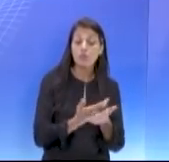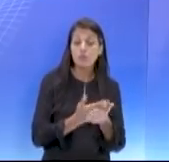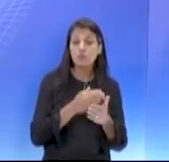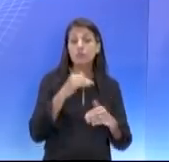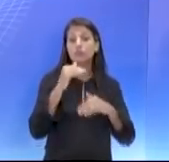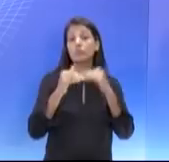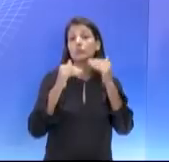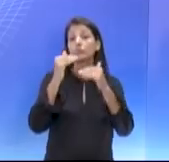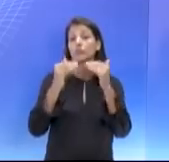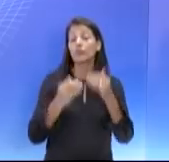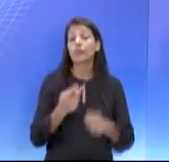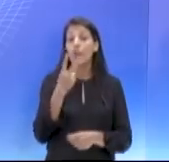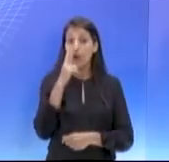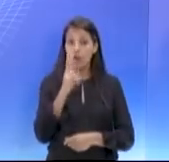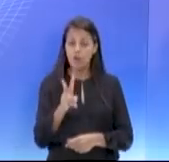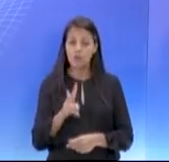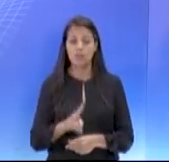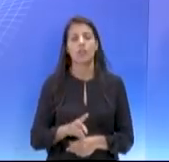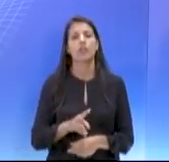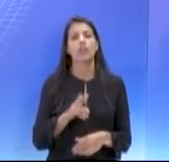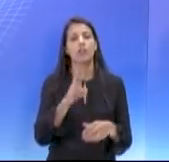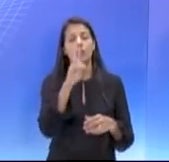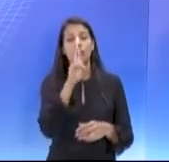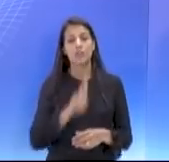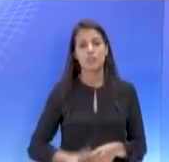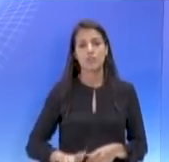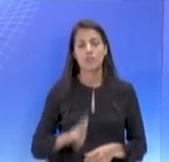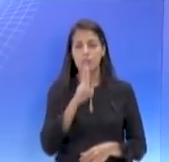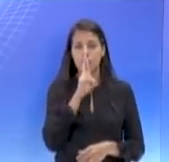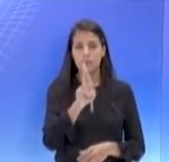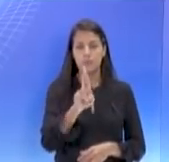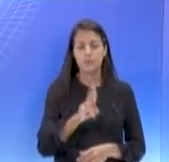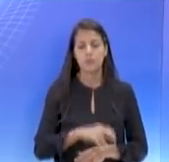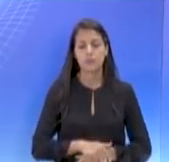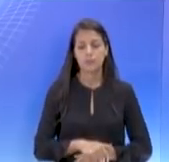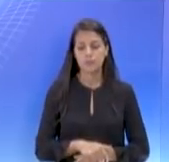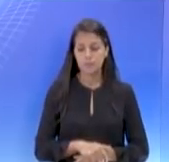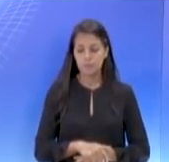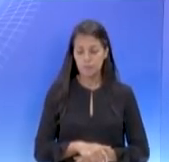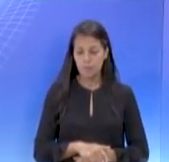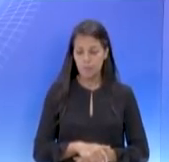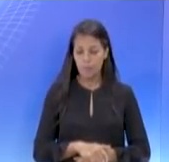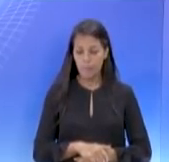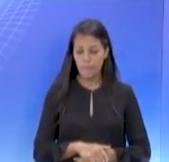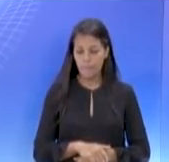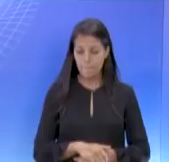dar uma olhadinha aí nas respostas, vamos ver se a gente descarta 3, né, e fica com 2.